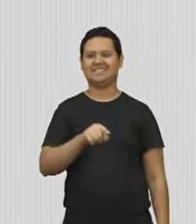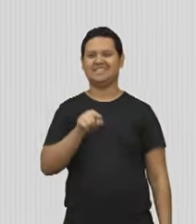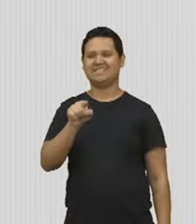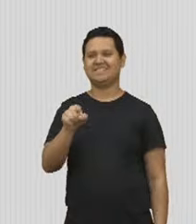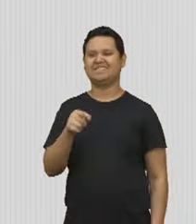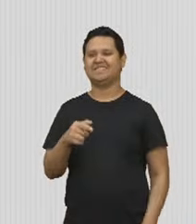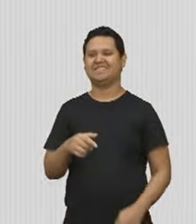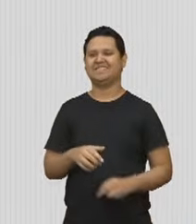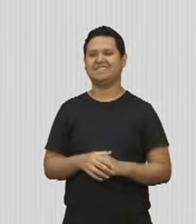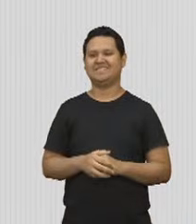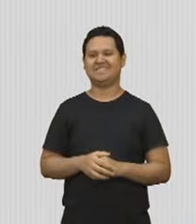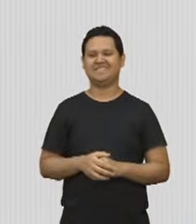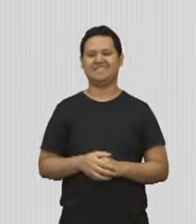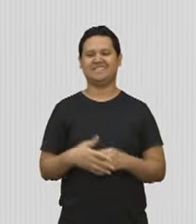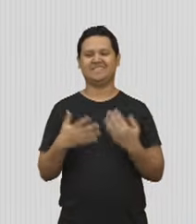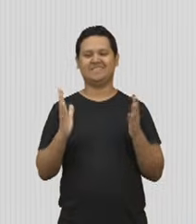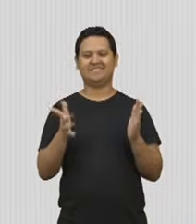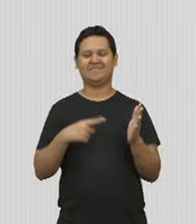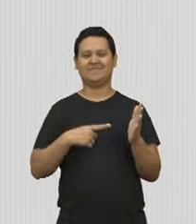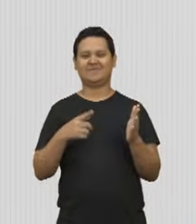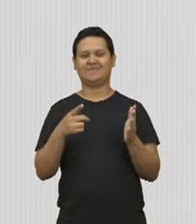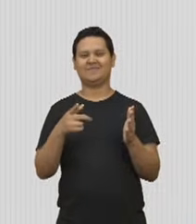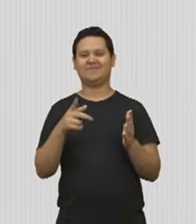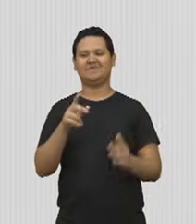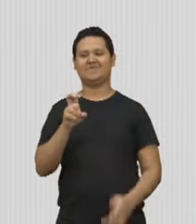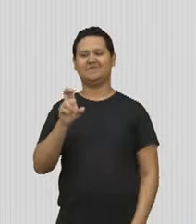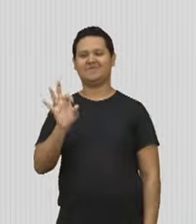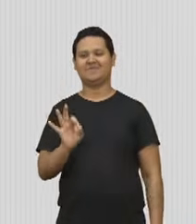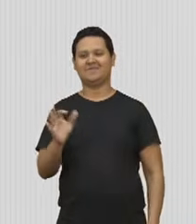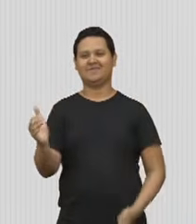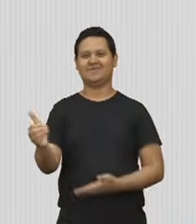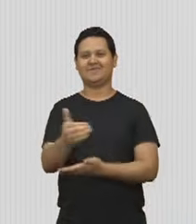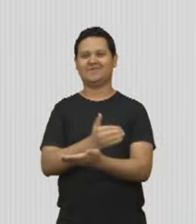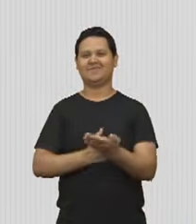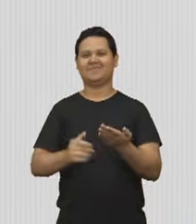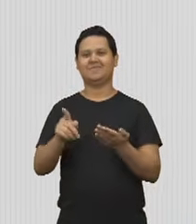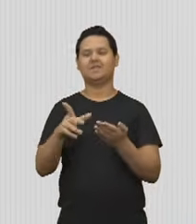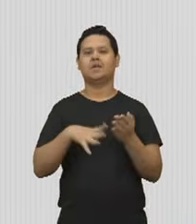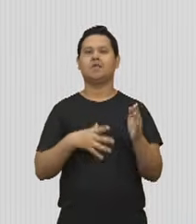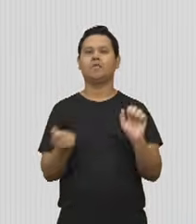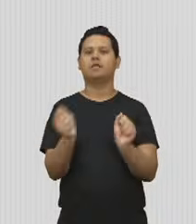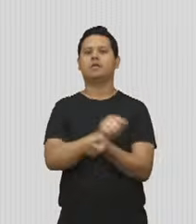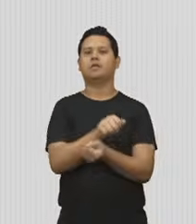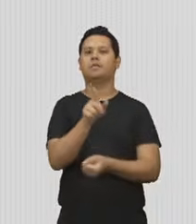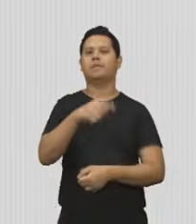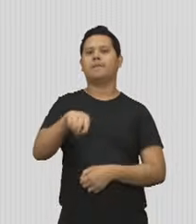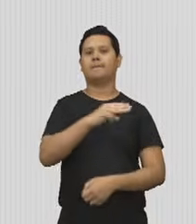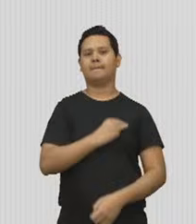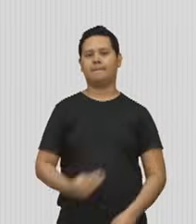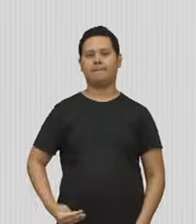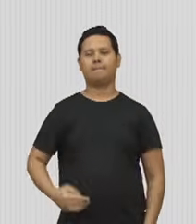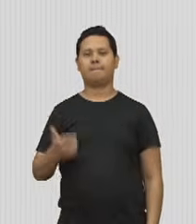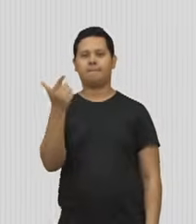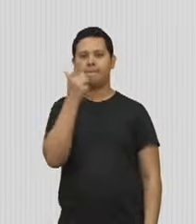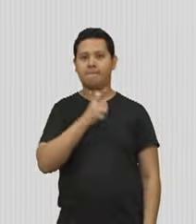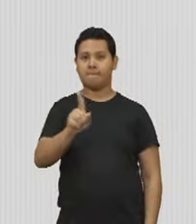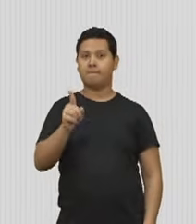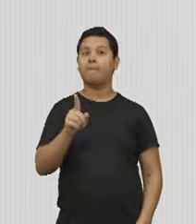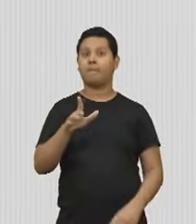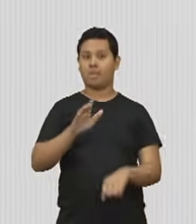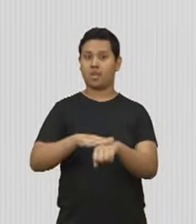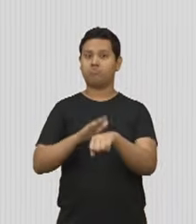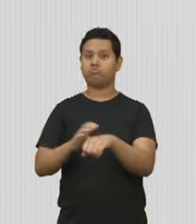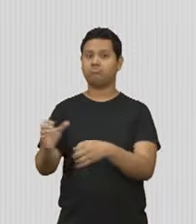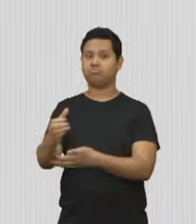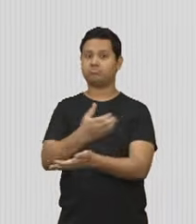do Vale do Paraíba, que a maior parte já arrecada 5%. Então, é uma adequação para que o município possa arrecadar mais e investir mais